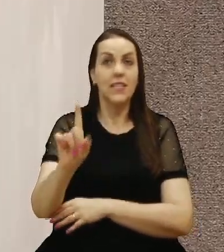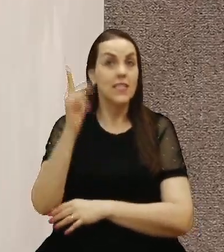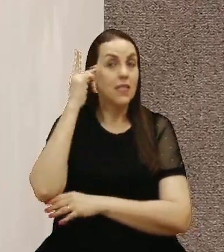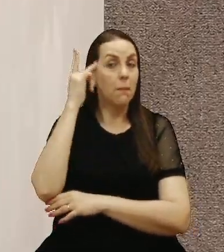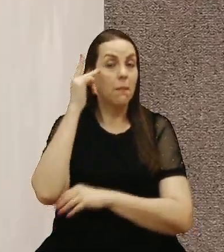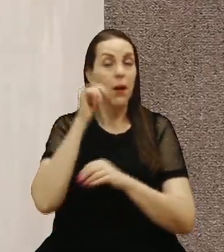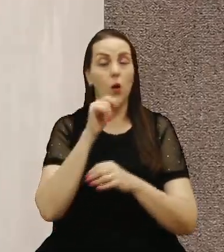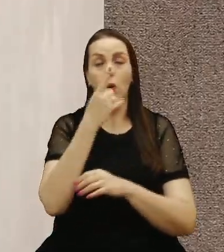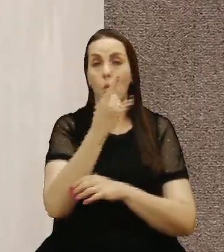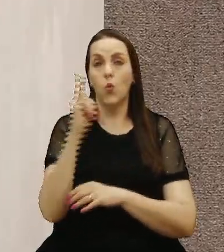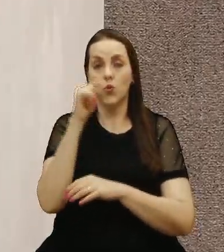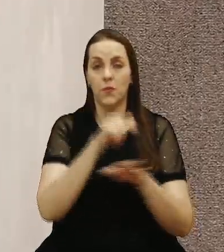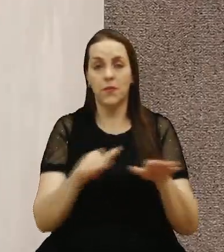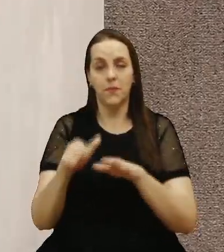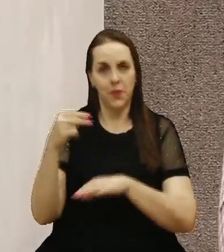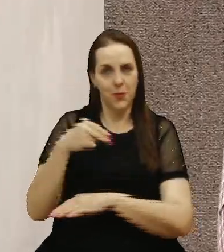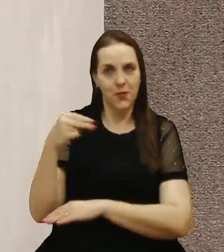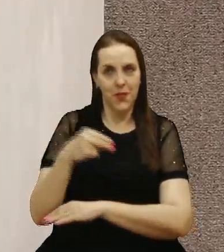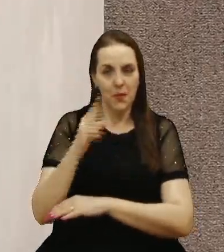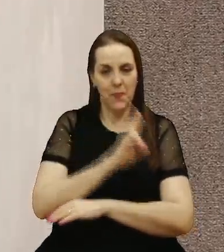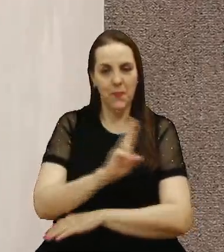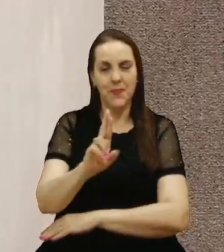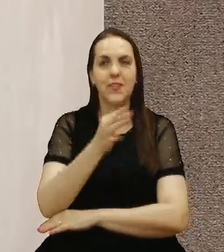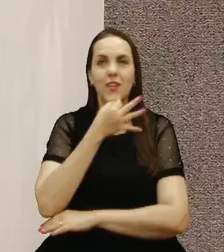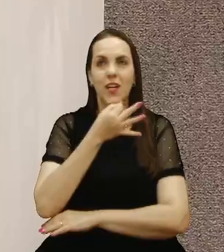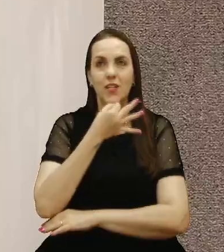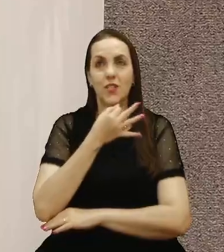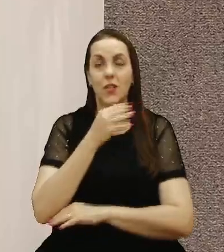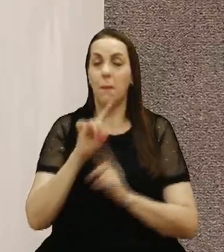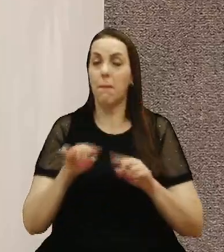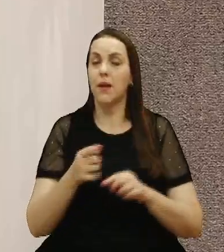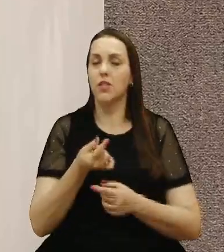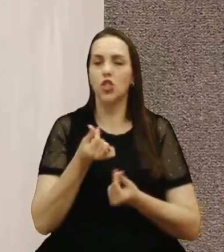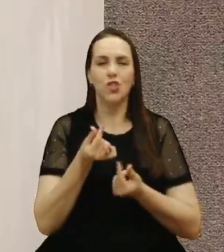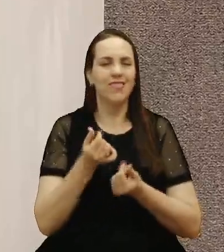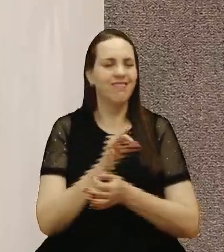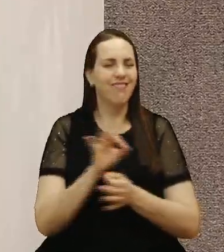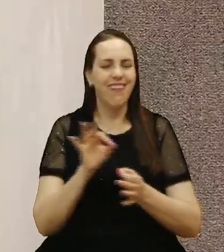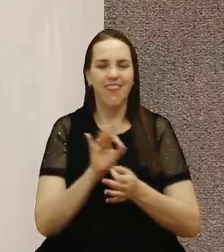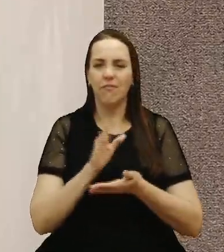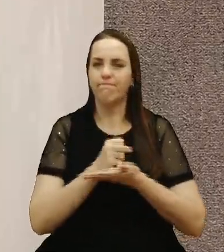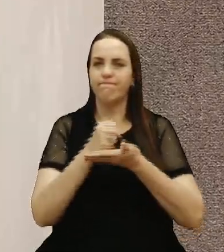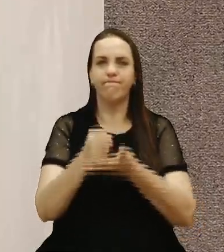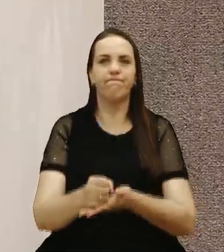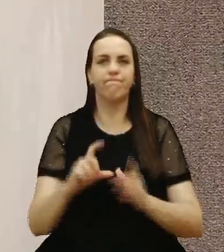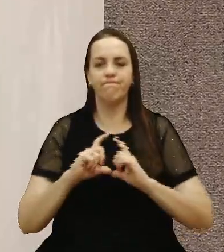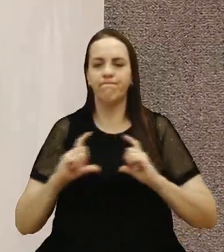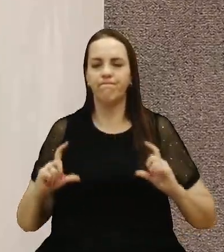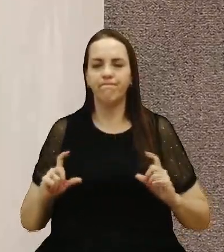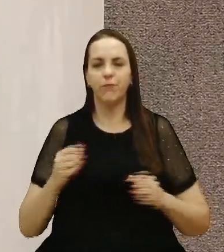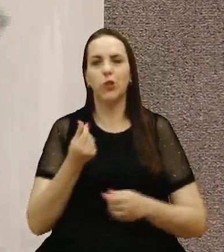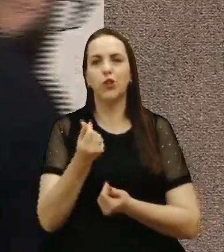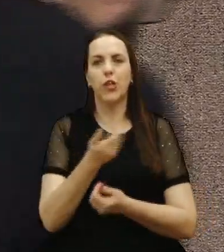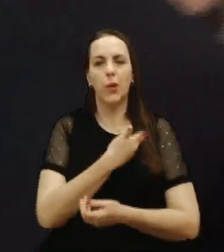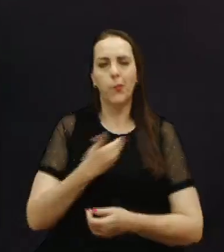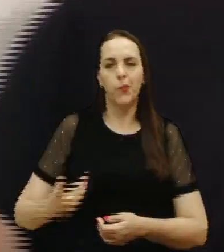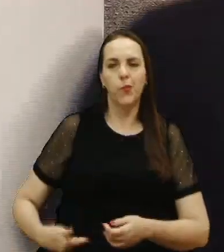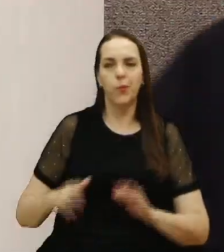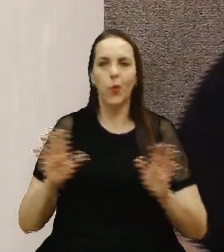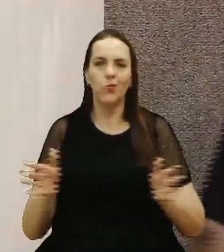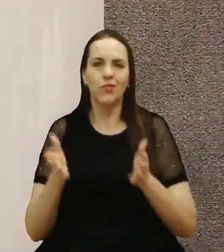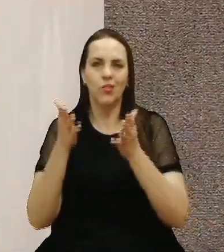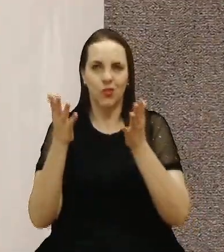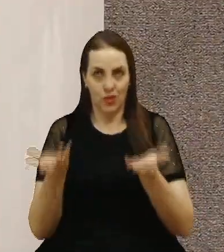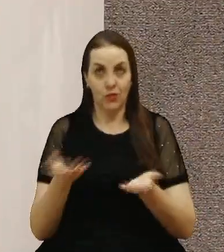semana, representando Caxias do Sul, embora sem nenhum centavo de ajuda de dinheiro público ou de um incentivo.